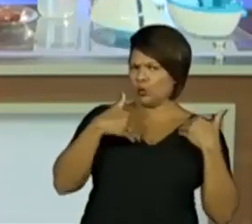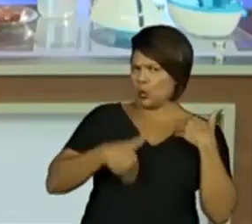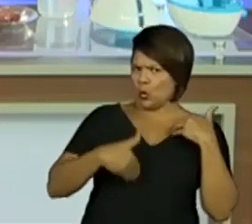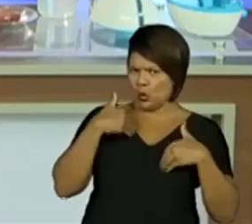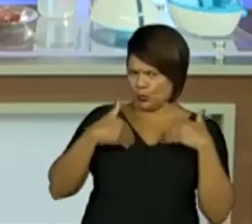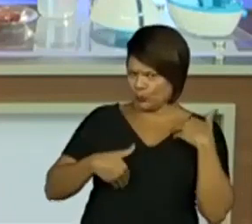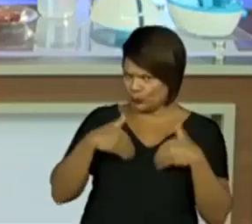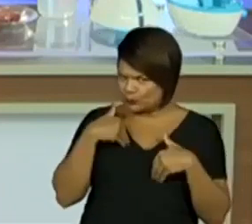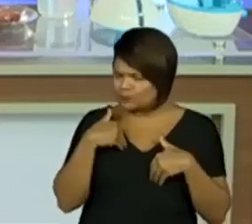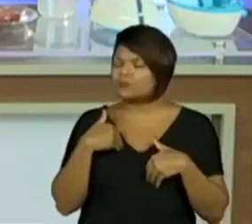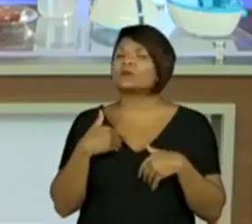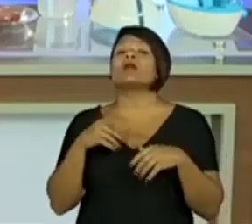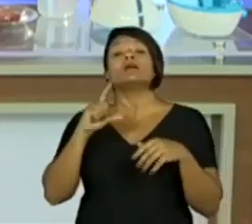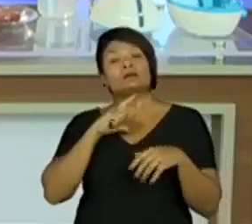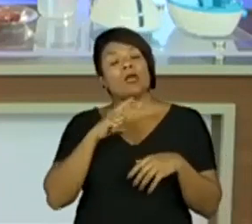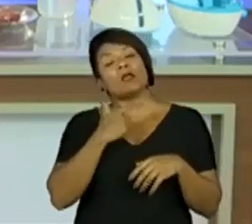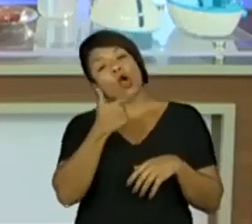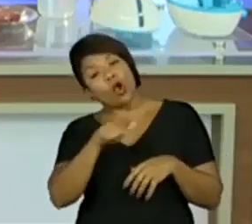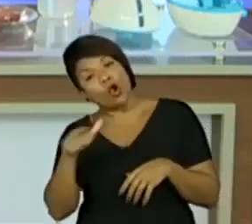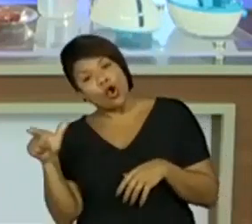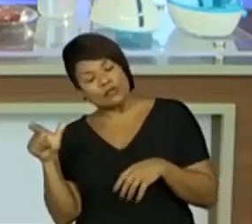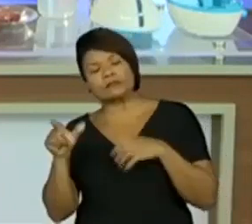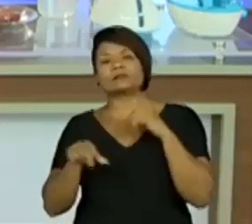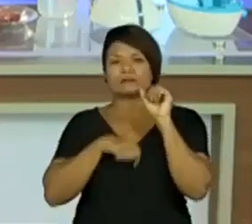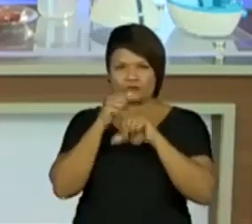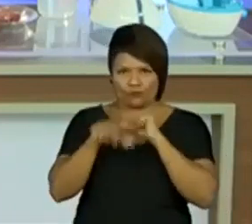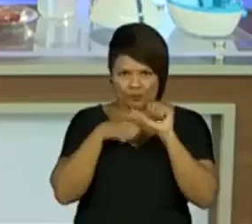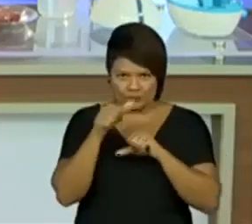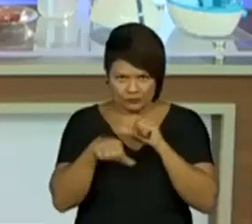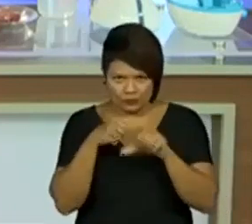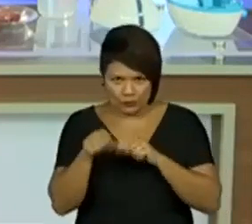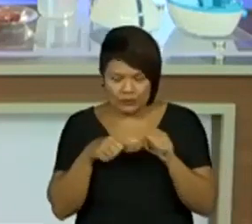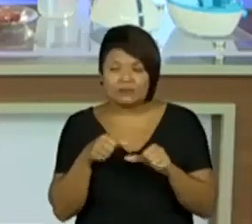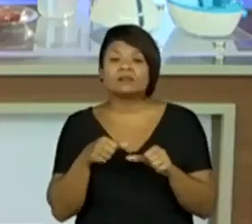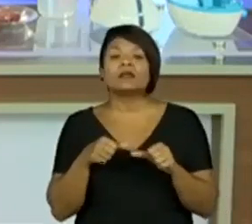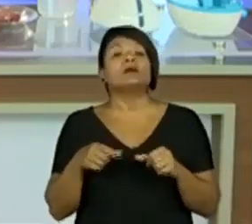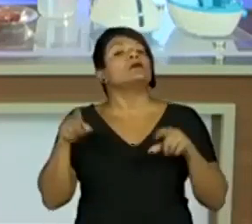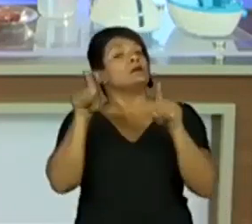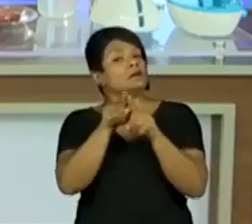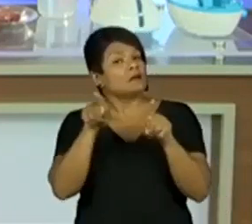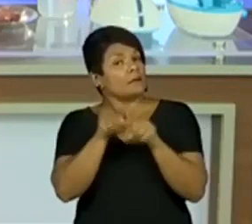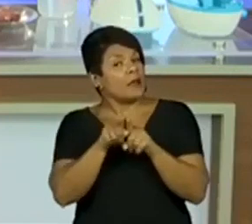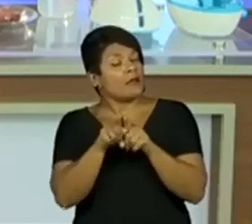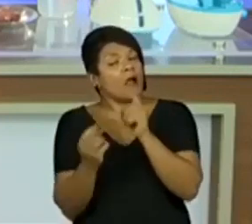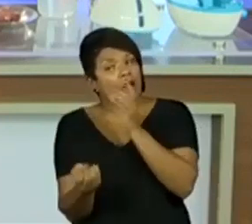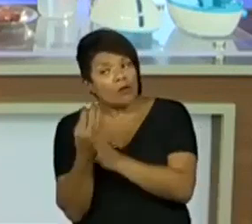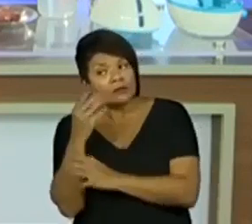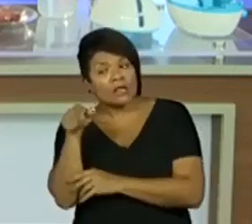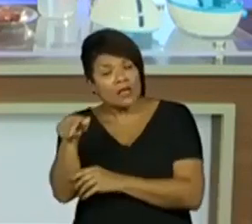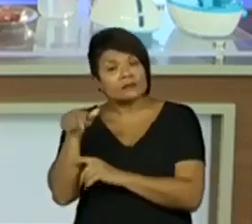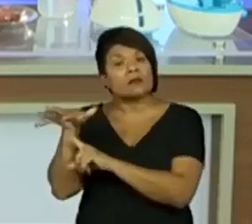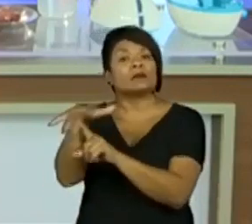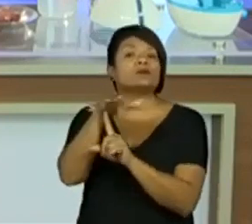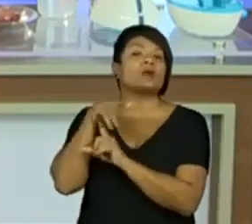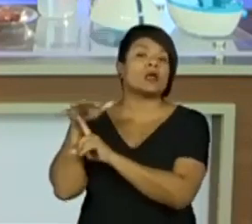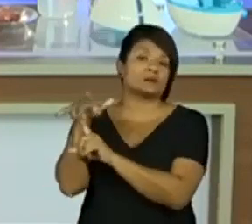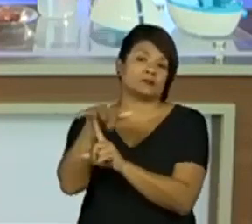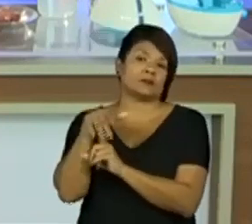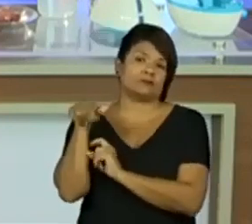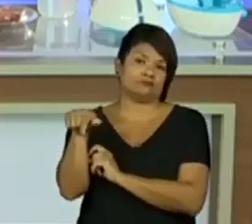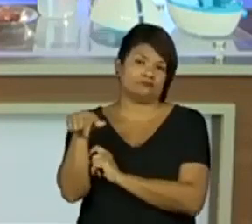corpo, há aquelas transformações que ocorrem na natureza.